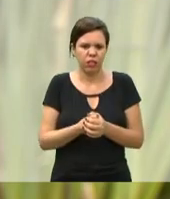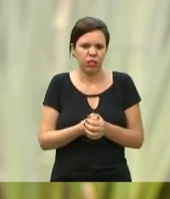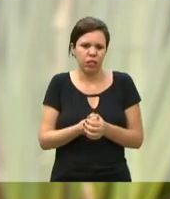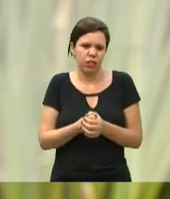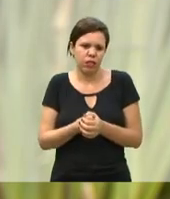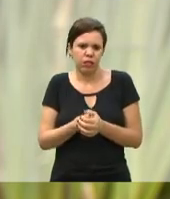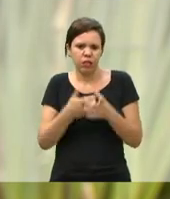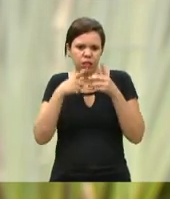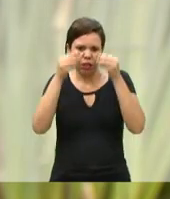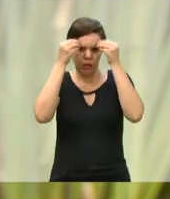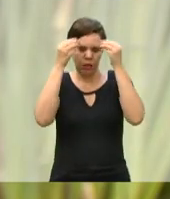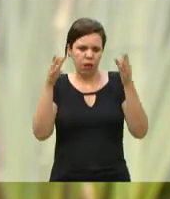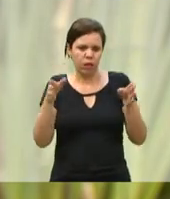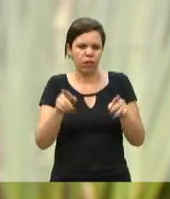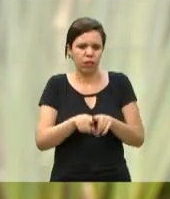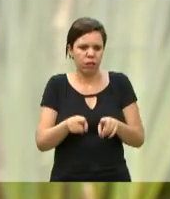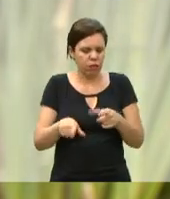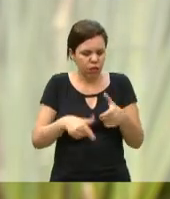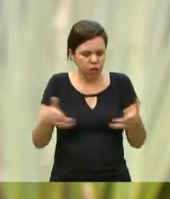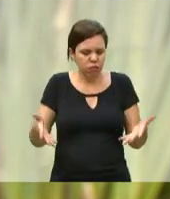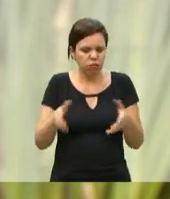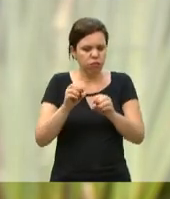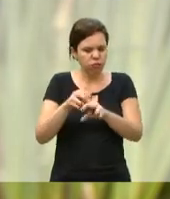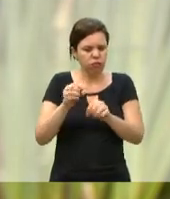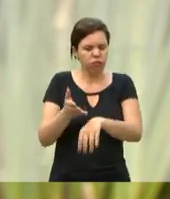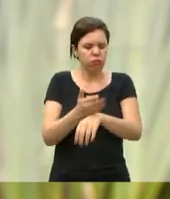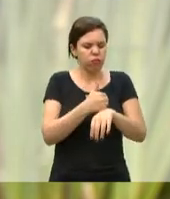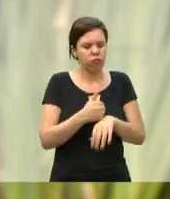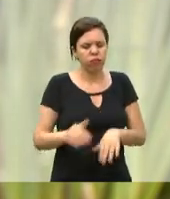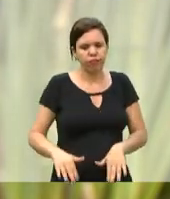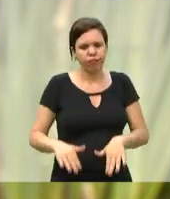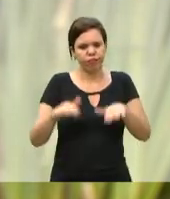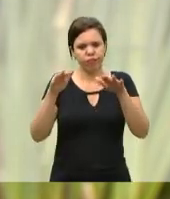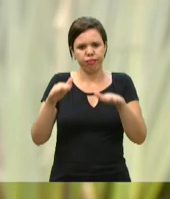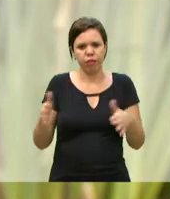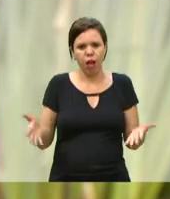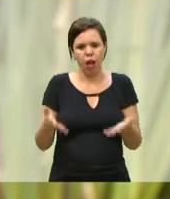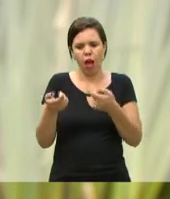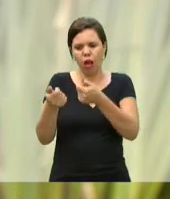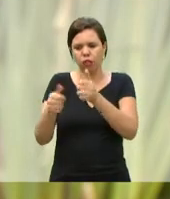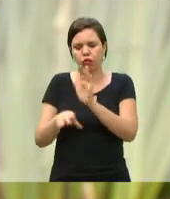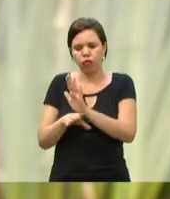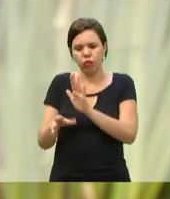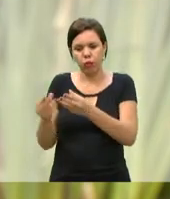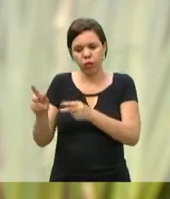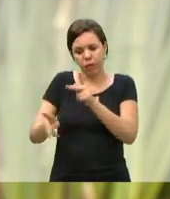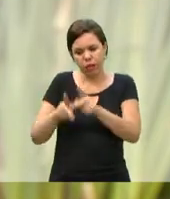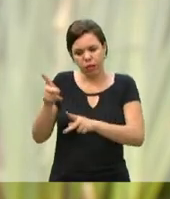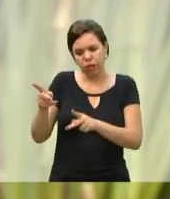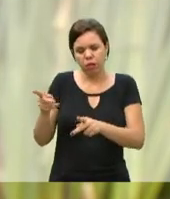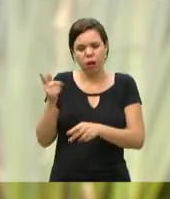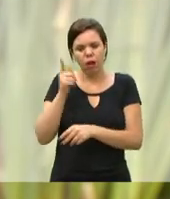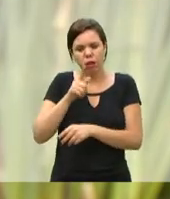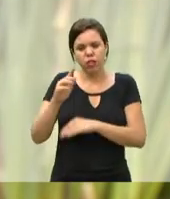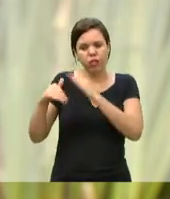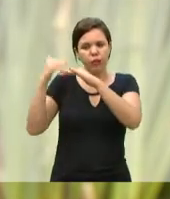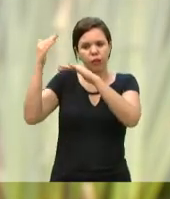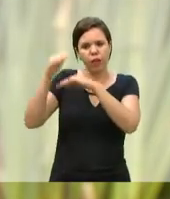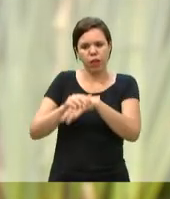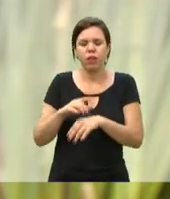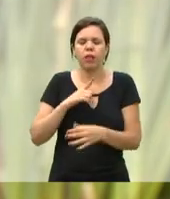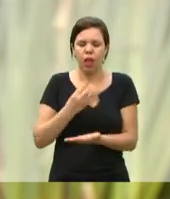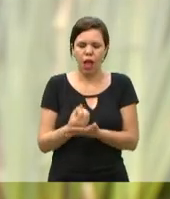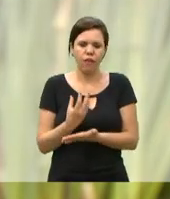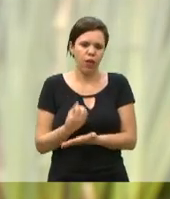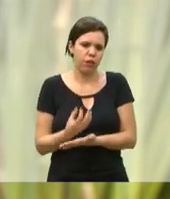é? Então, trabalhar precocemente isso favorece muito esse prognóstico. Nós temos uma